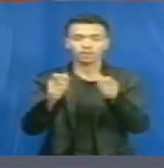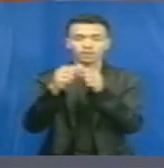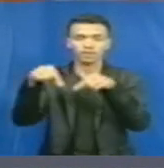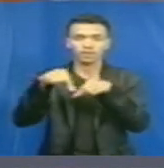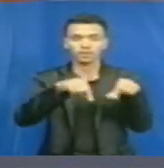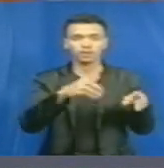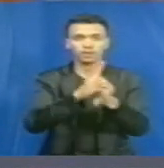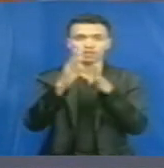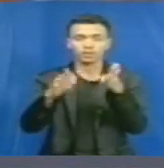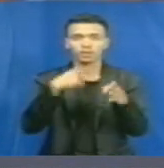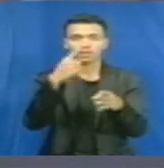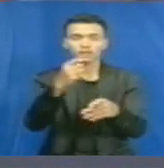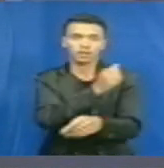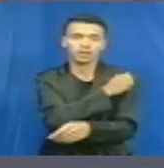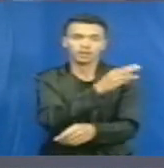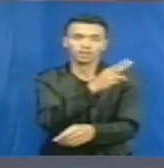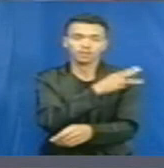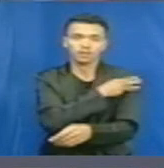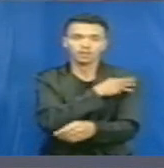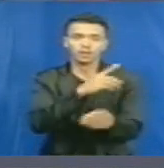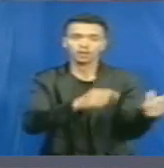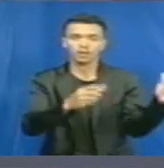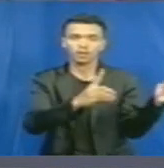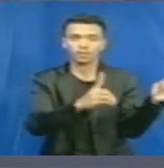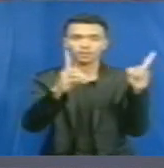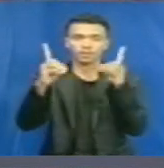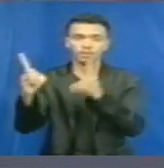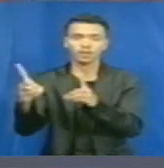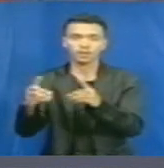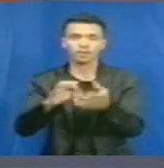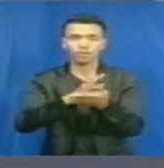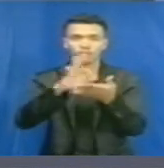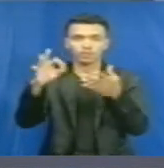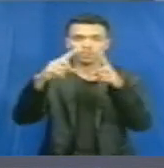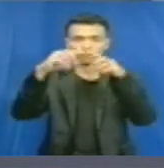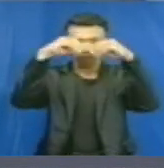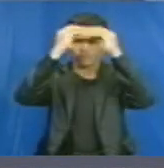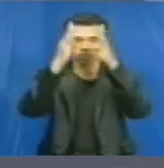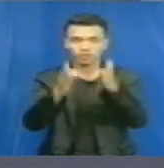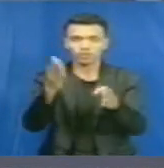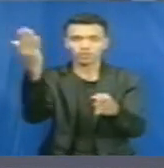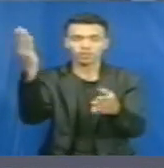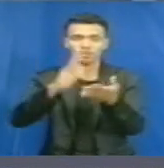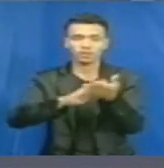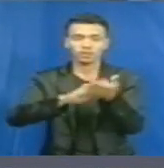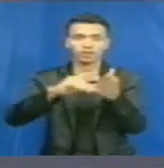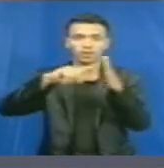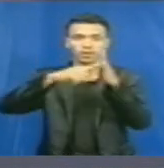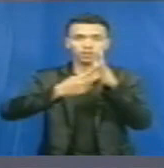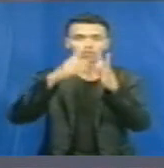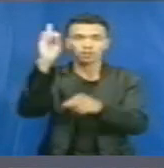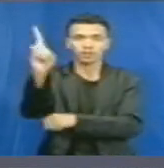clarifica, HMDTL realiza sirani atividade informação ba manuri na insira, ia escola Venâncio Feiras, hahu ia